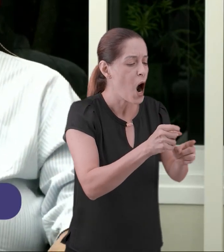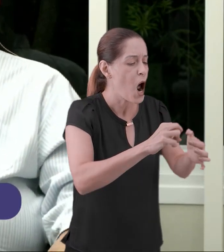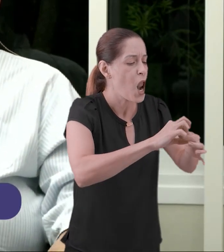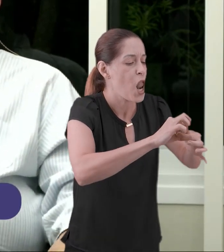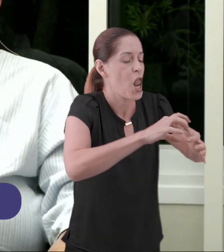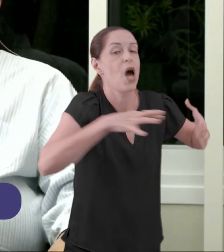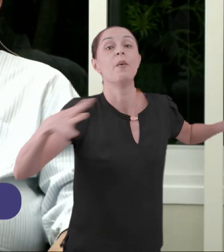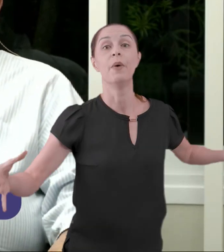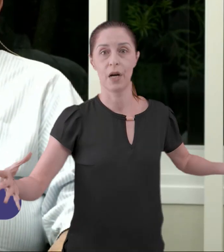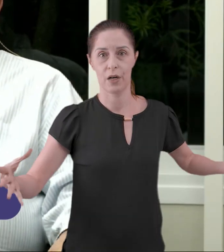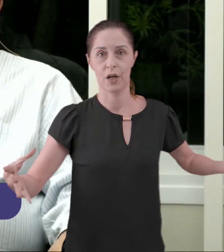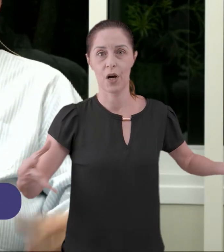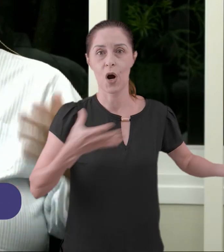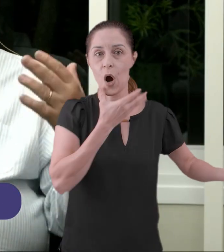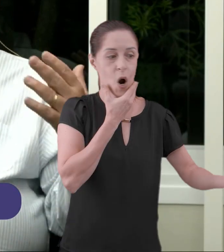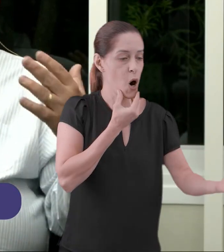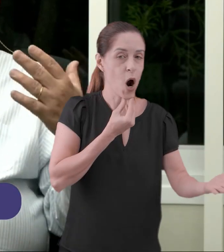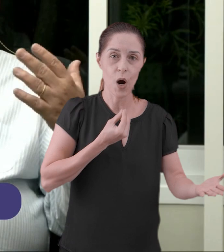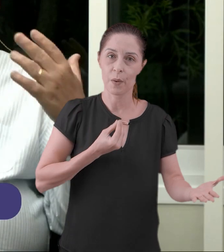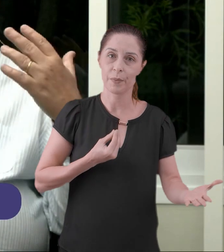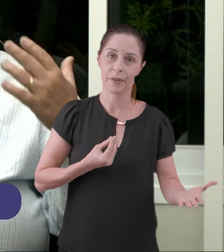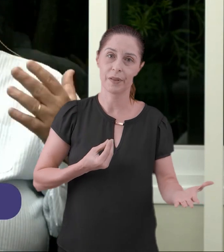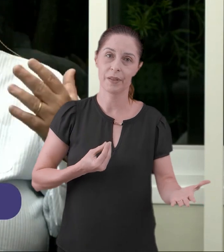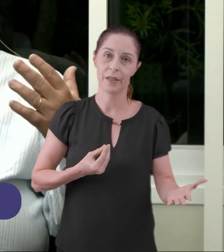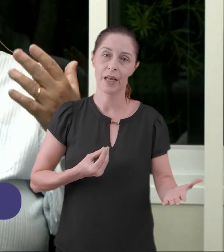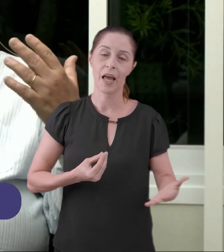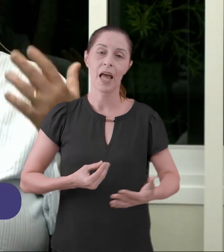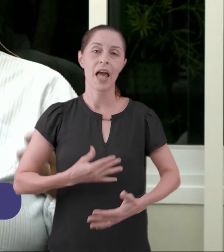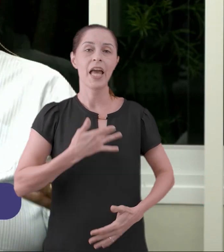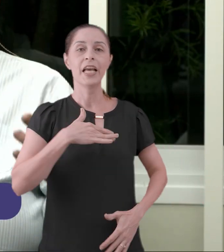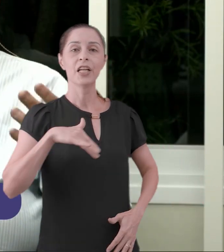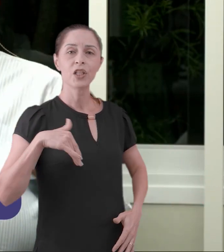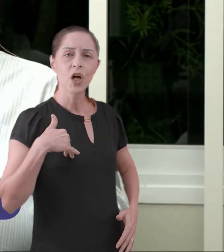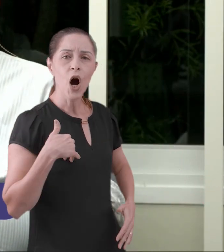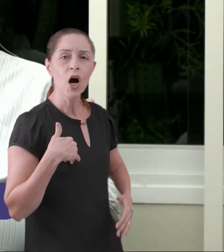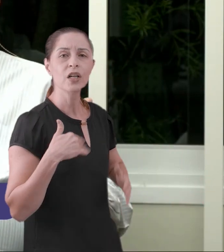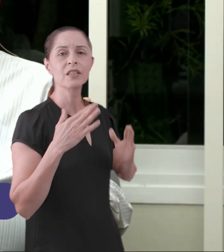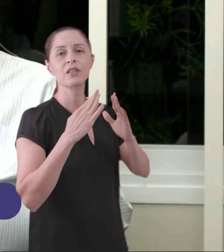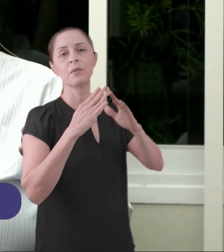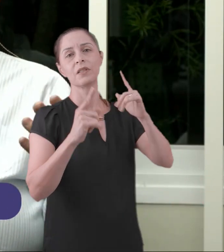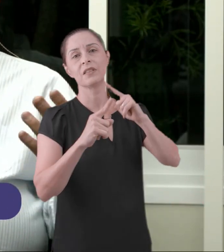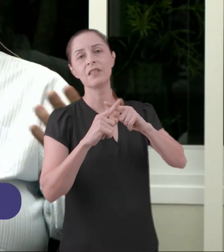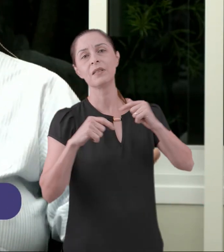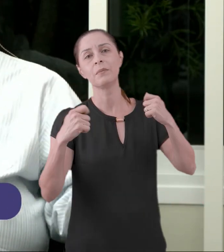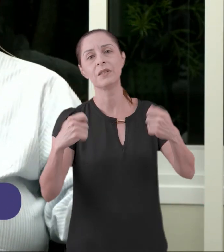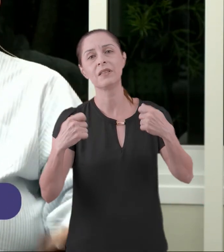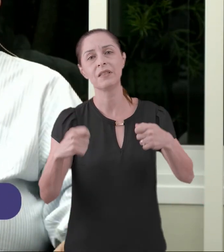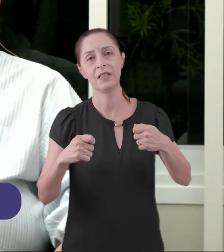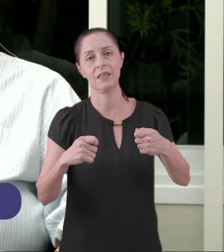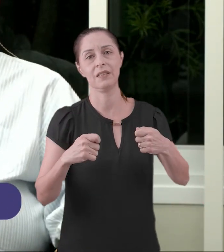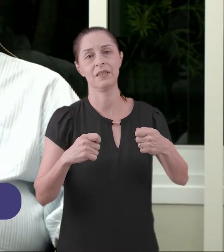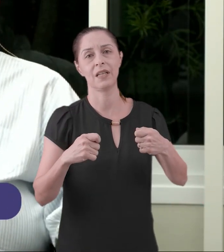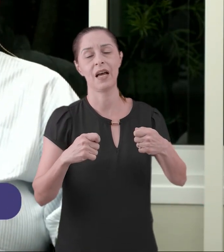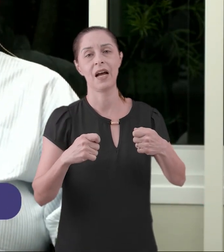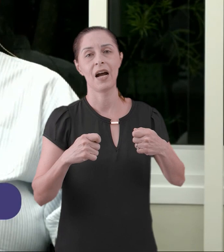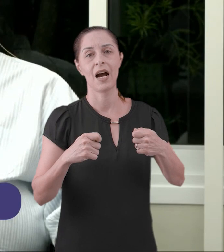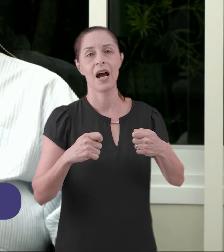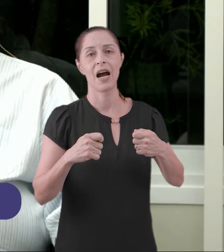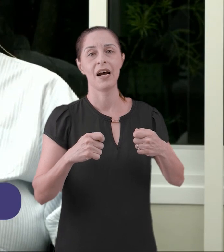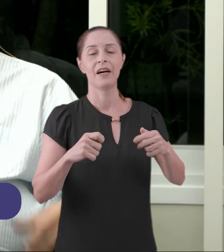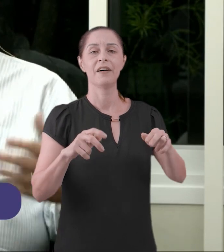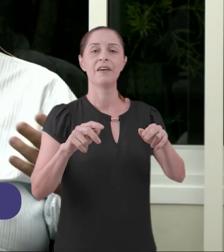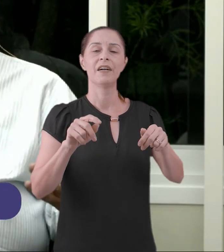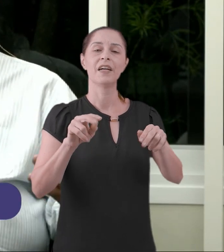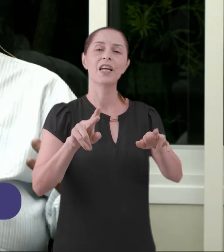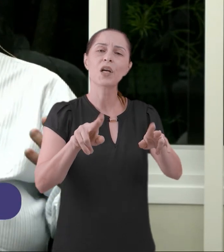Então, nós temos que, como igreja, olhar para as pessoas como Cristo vê, né?